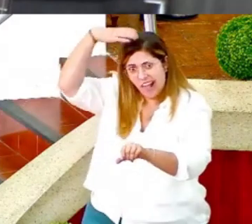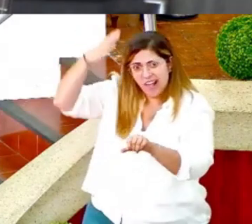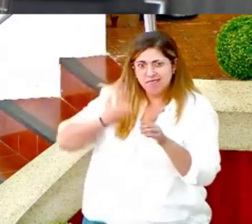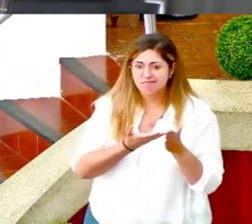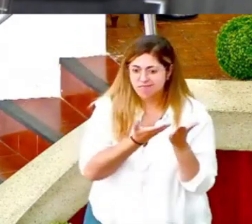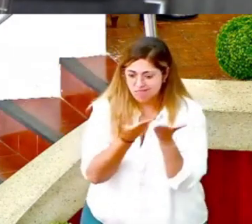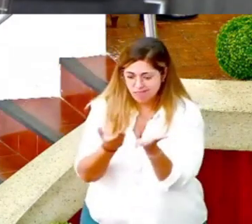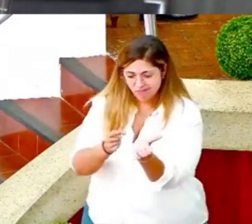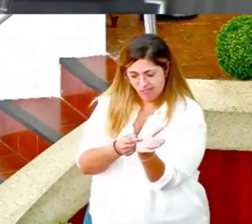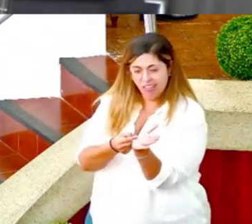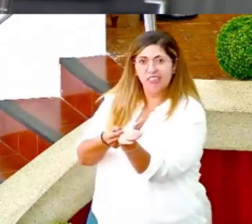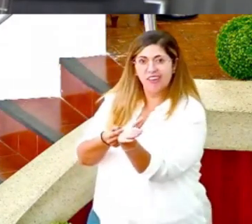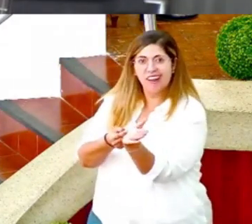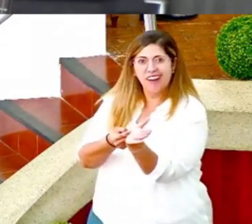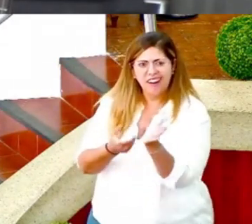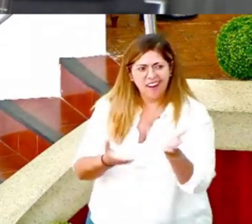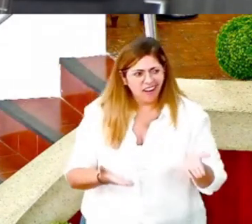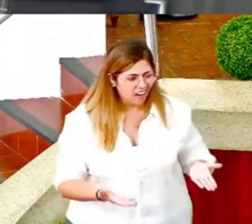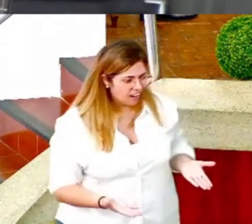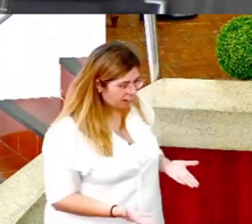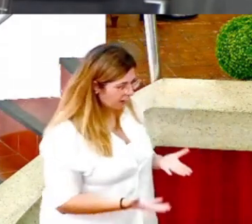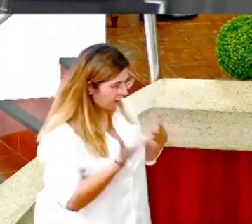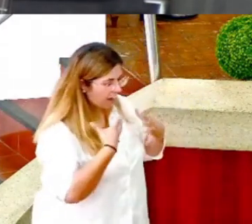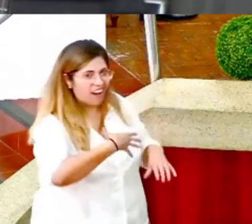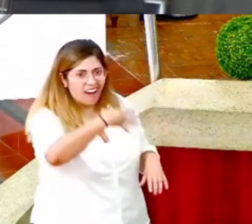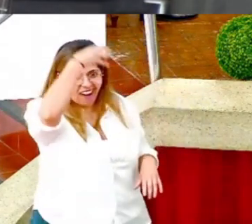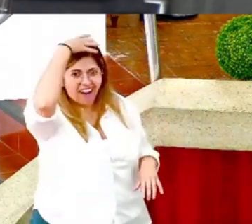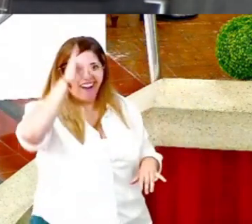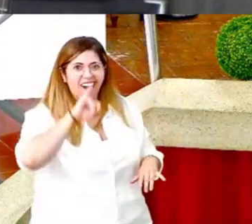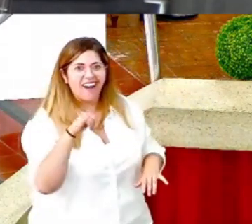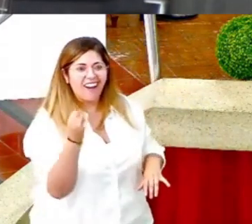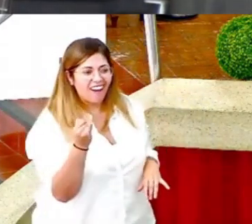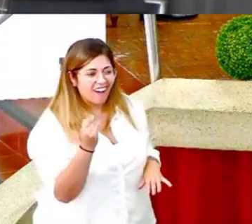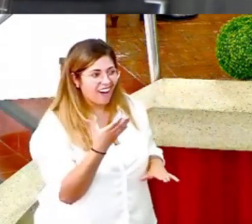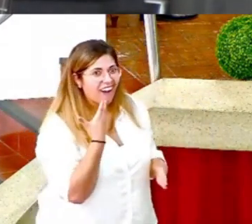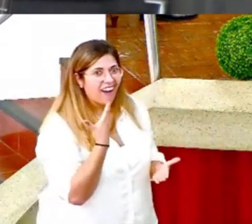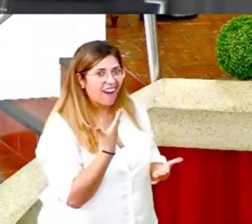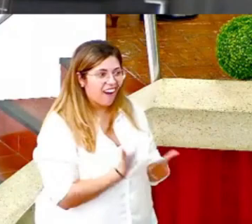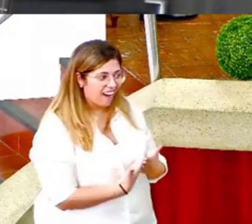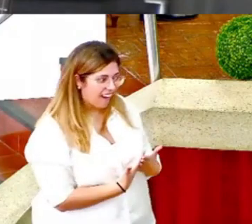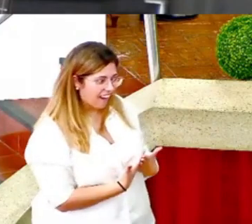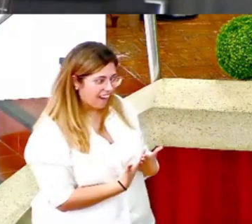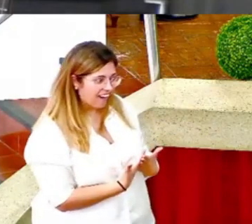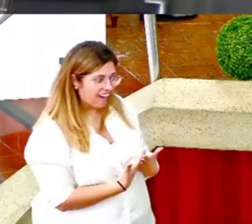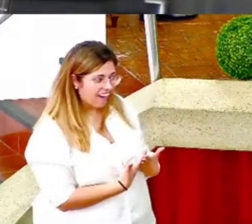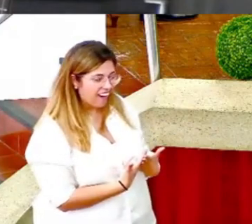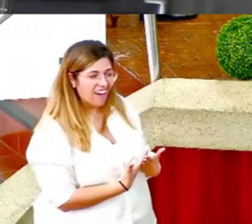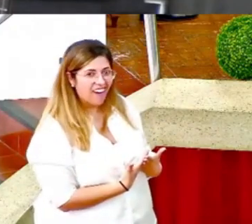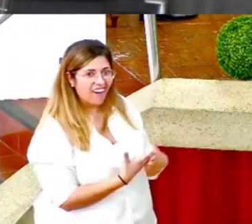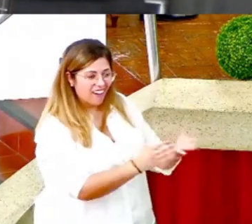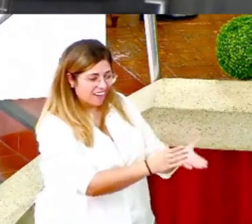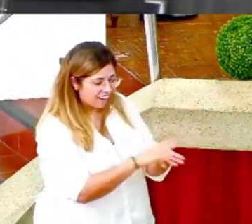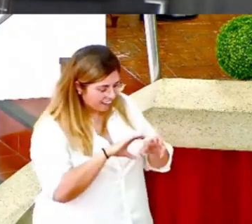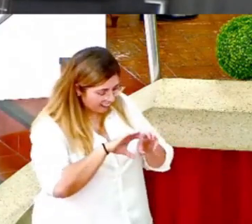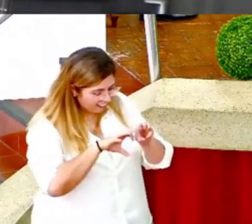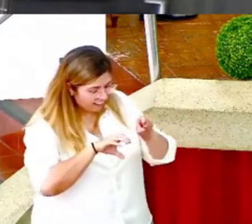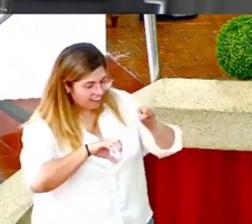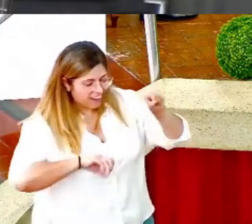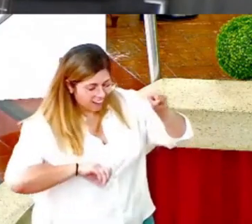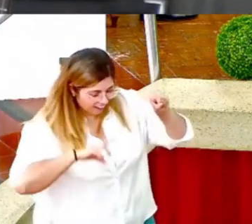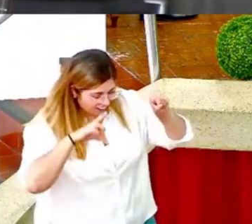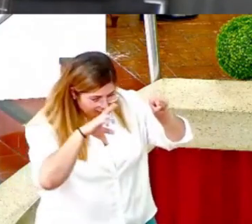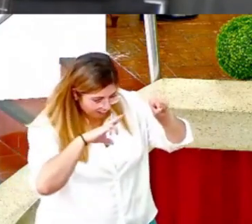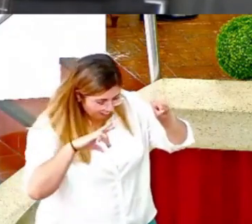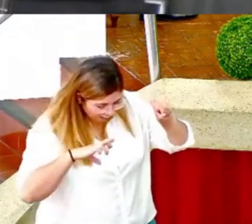é Josias, e lhe deu o relatório, dizendo, olha só, teus servos contaram o dinheiro que se achou na casa,